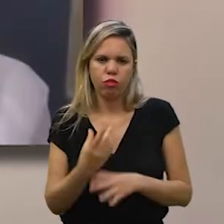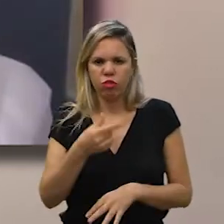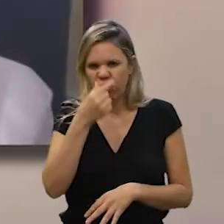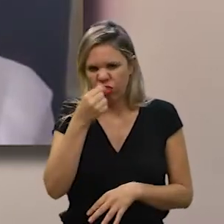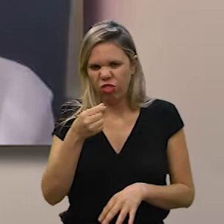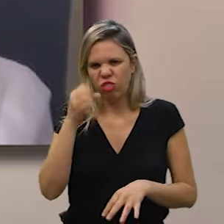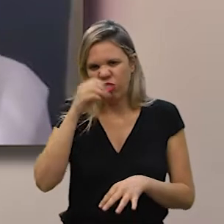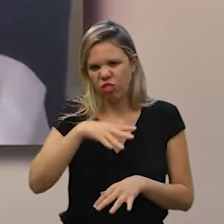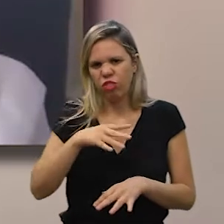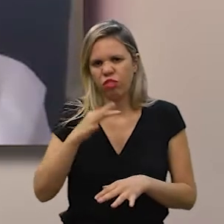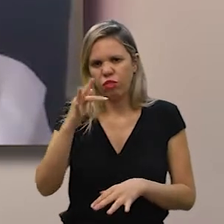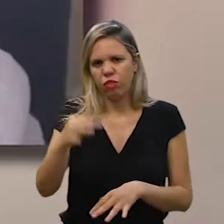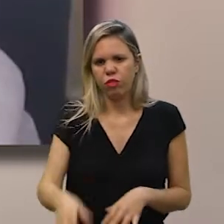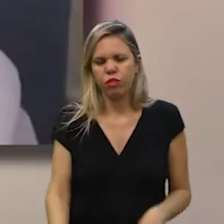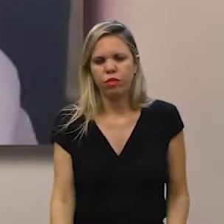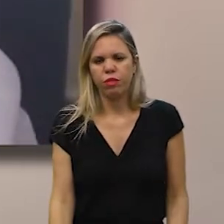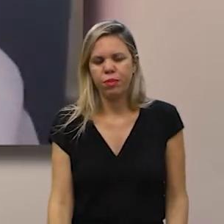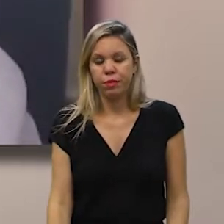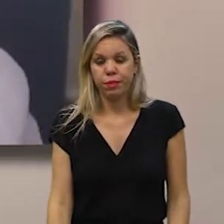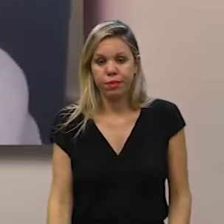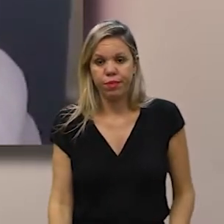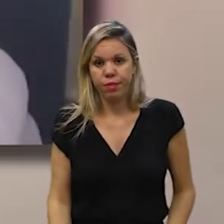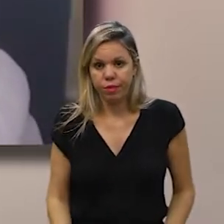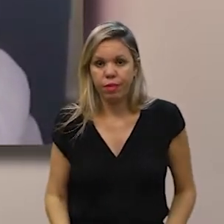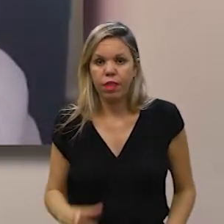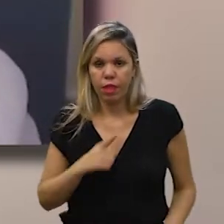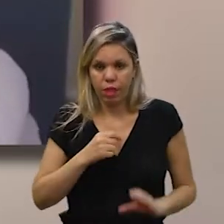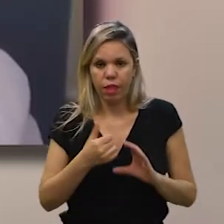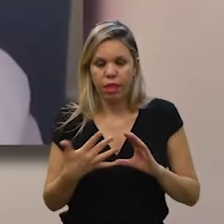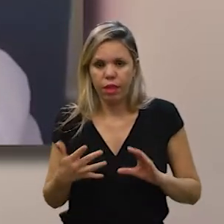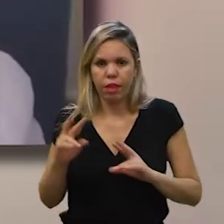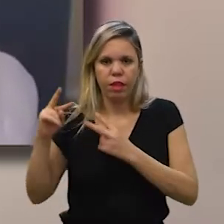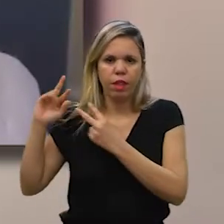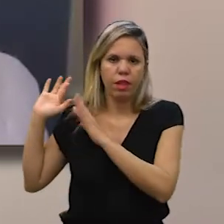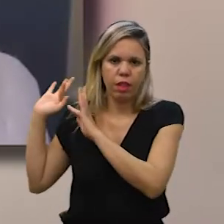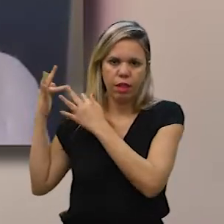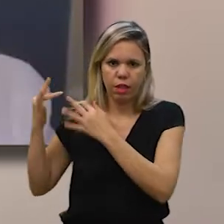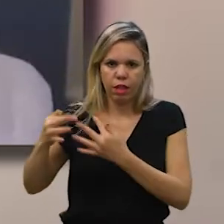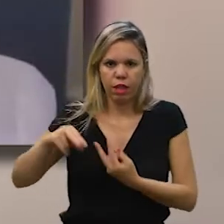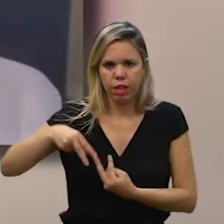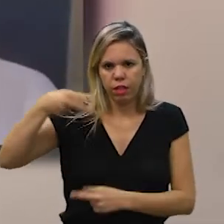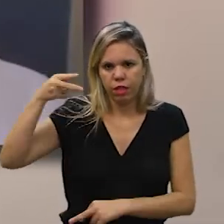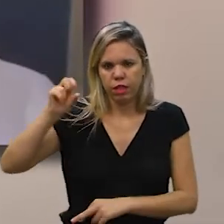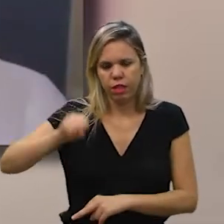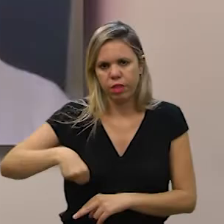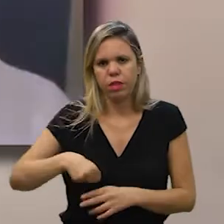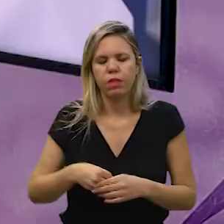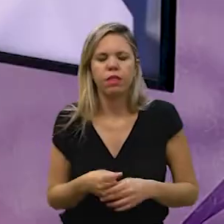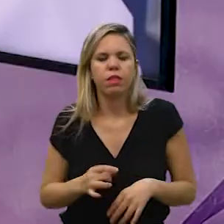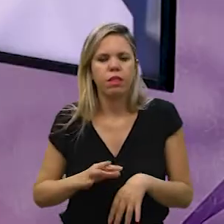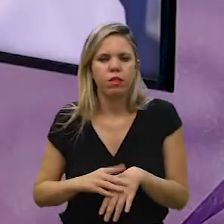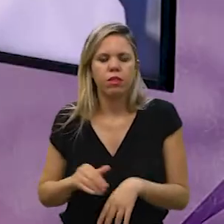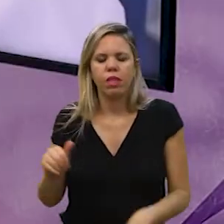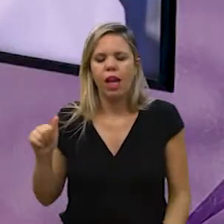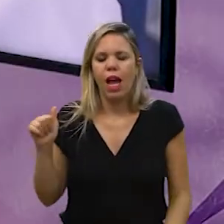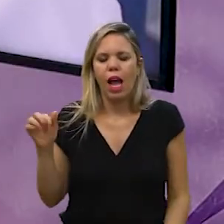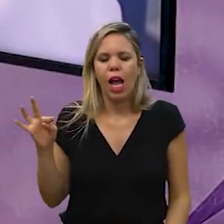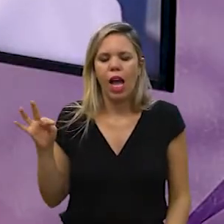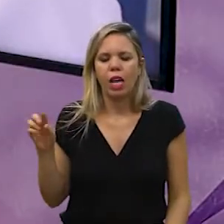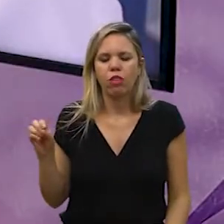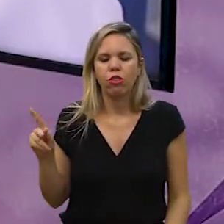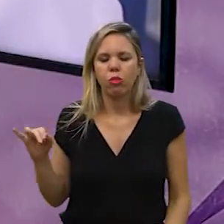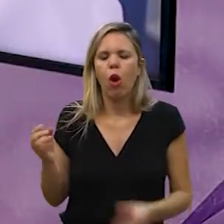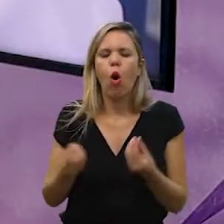ter rinite alérgica no futuro. Então, tem uma característica genética, sim, na atopia. E como que faz